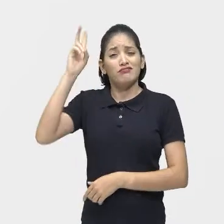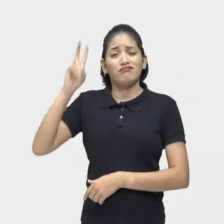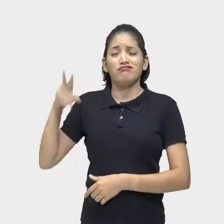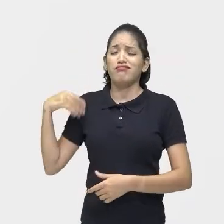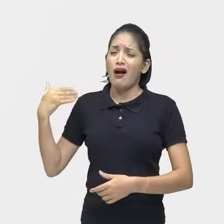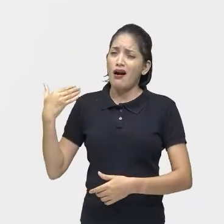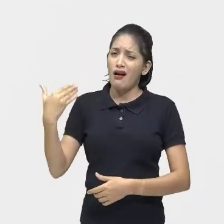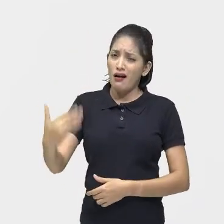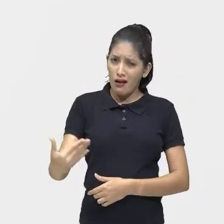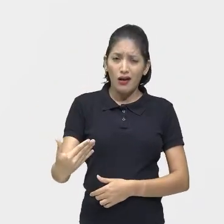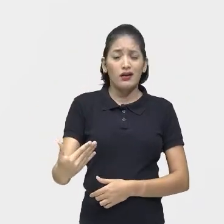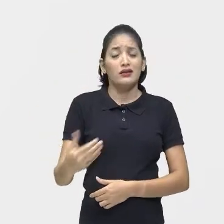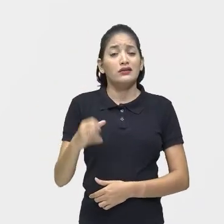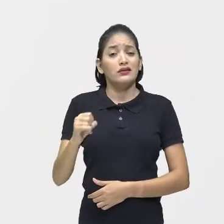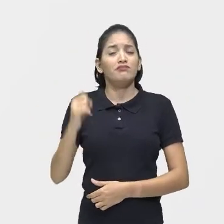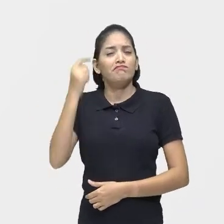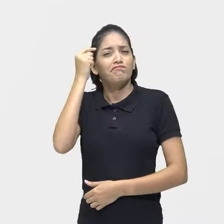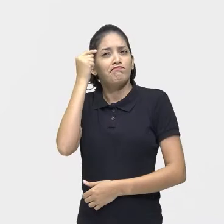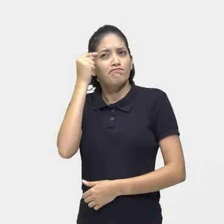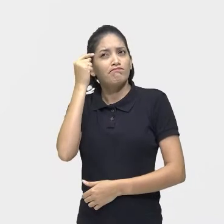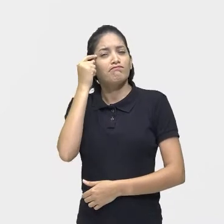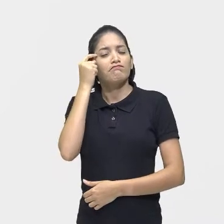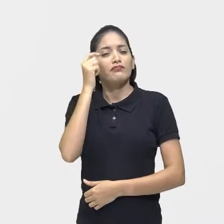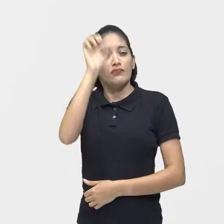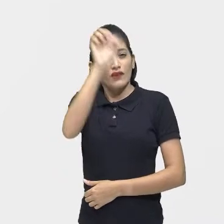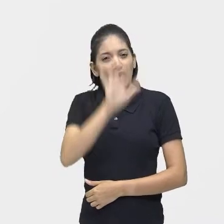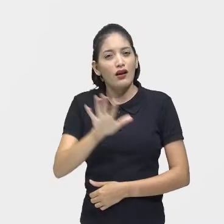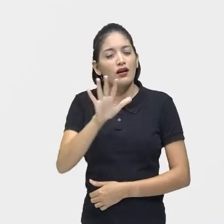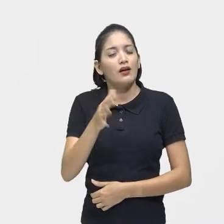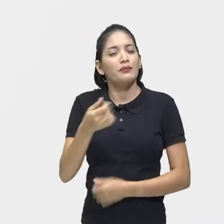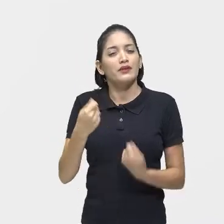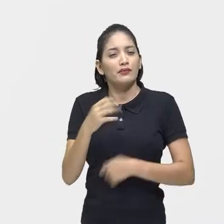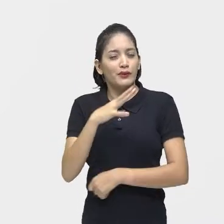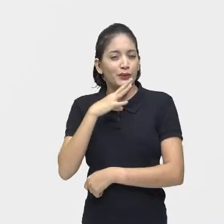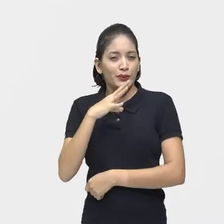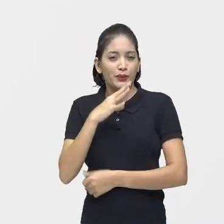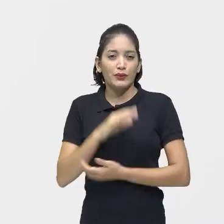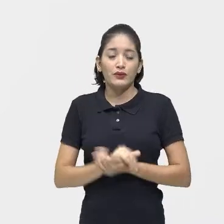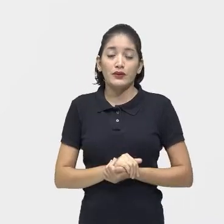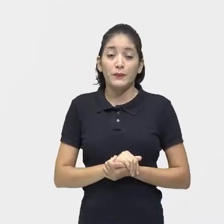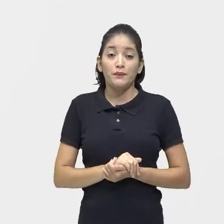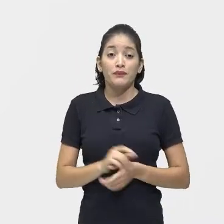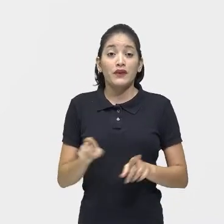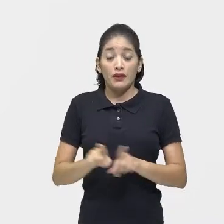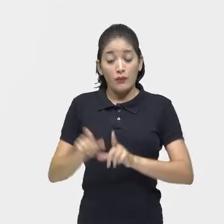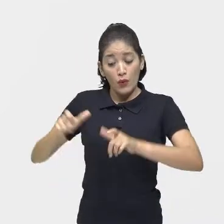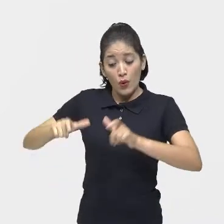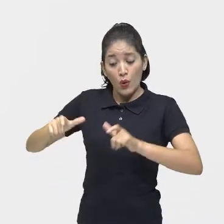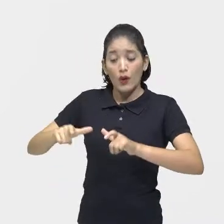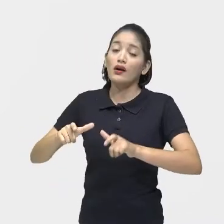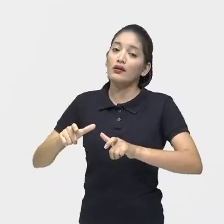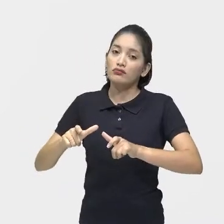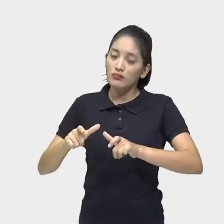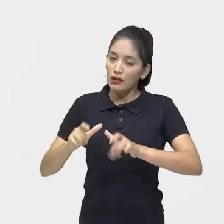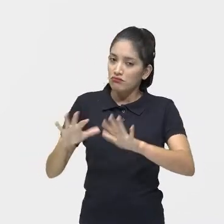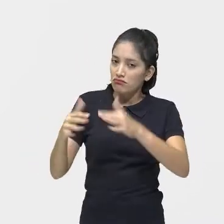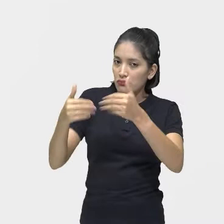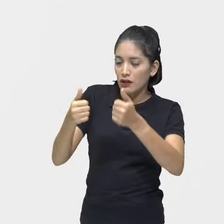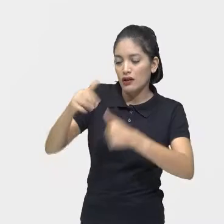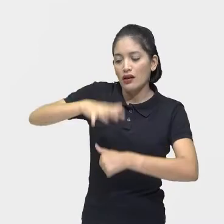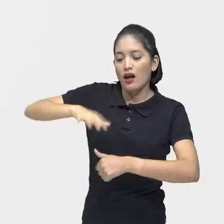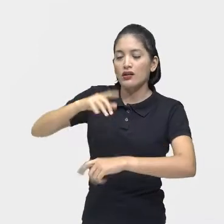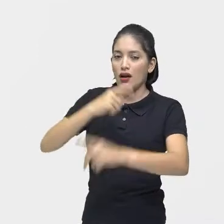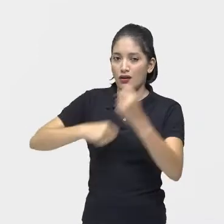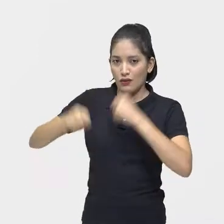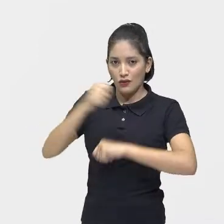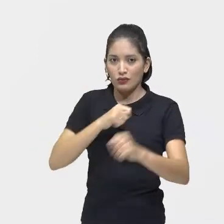gente for parar para pensar ali na Europa, para a gente conhecer. É outro setor aí que traz grandes benefícios à economia, né?